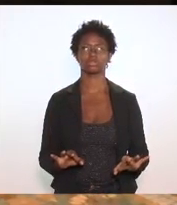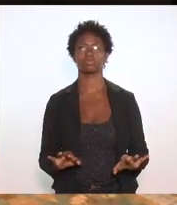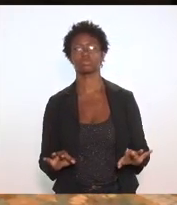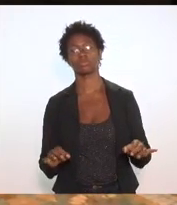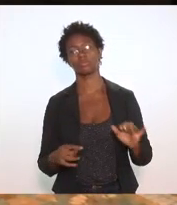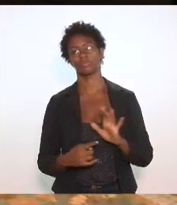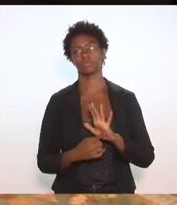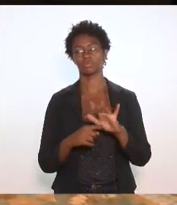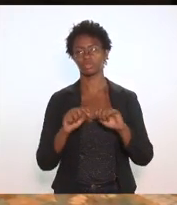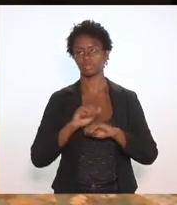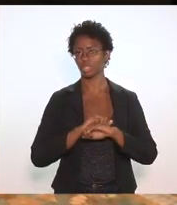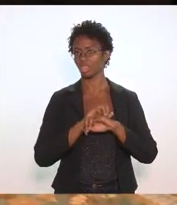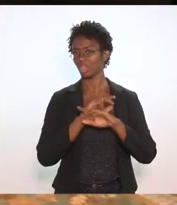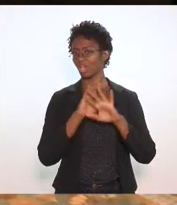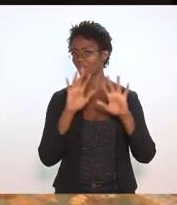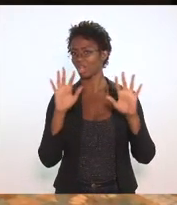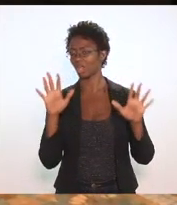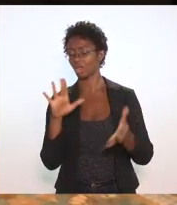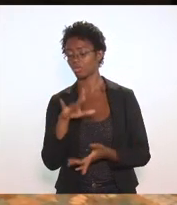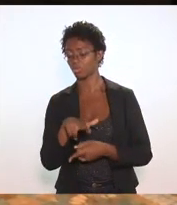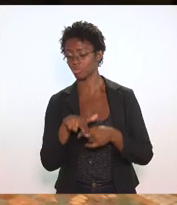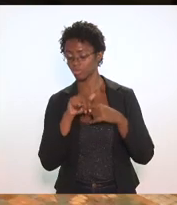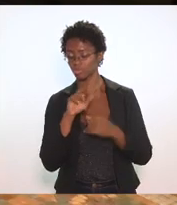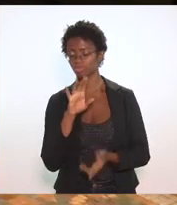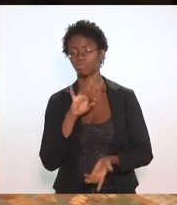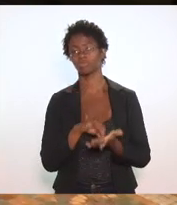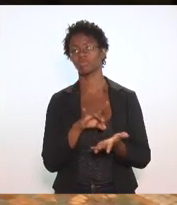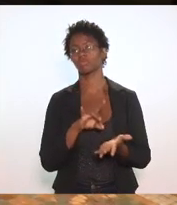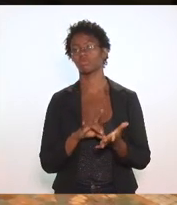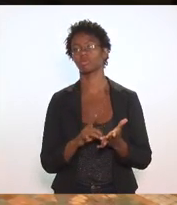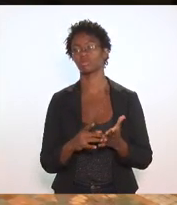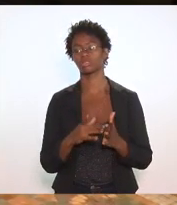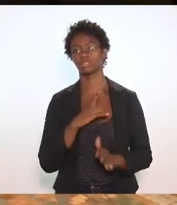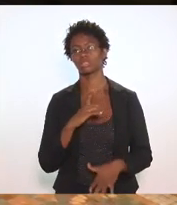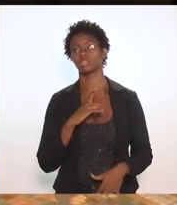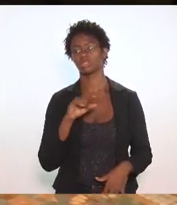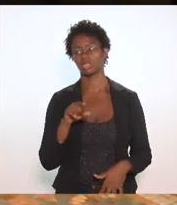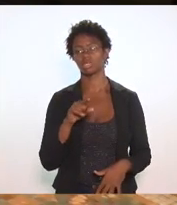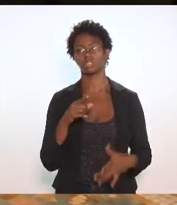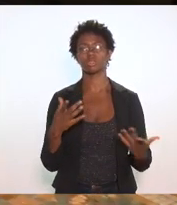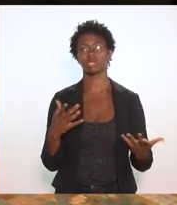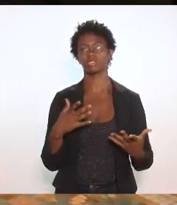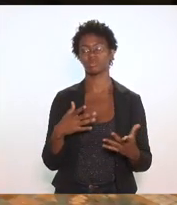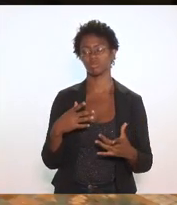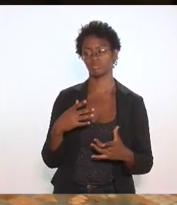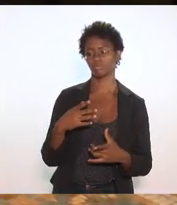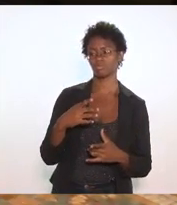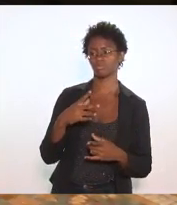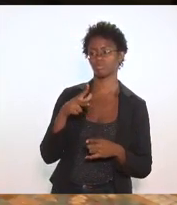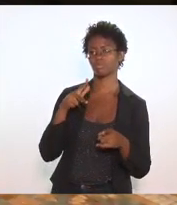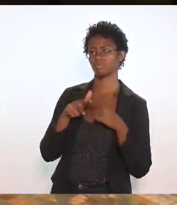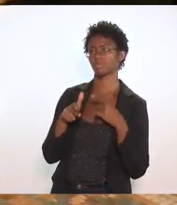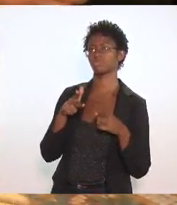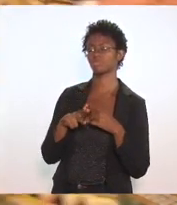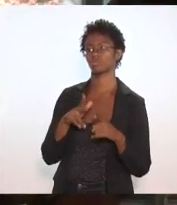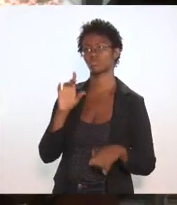desvendar quais são os reais motivos que levam a esse grau de violação de direitos humanos. Muito obrigada.